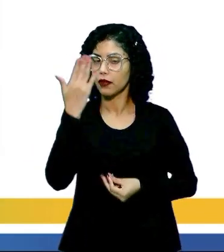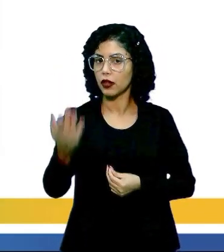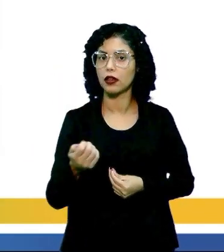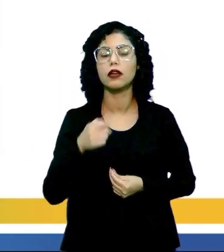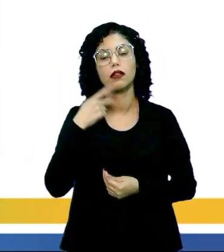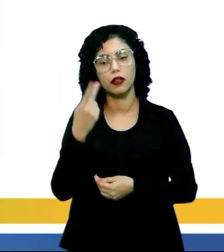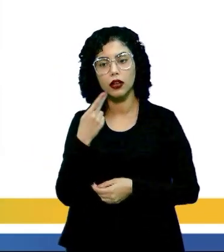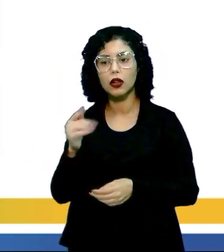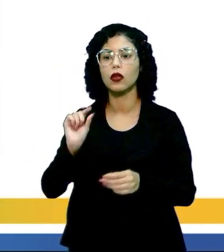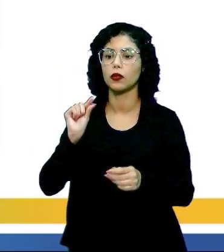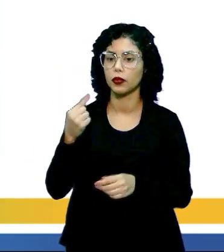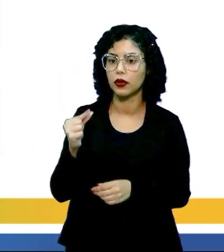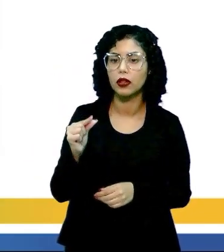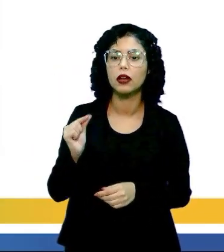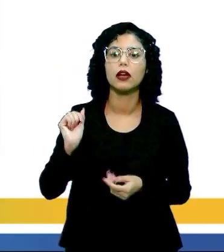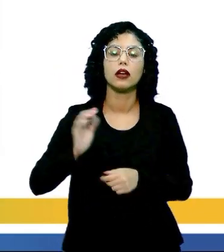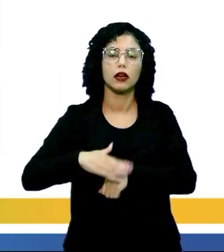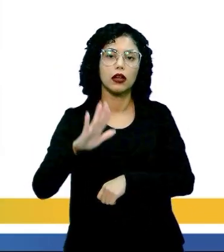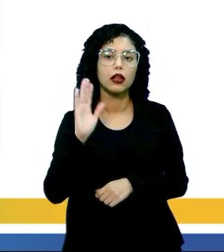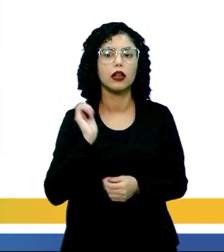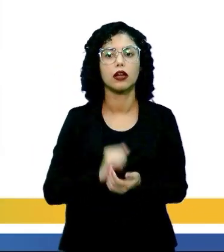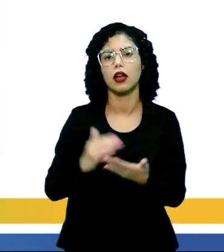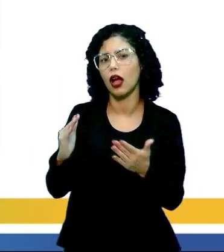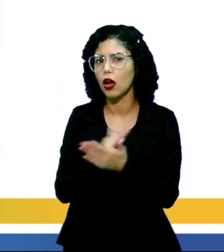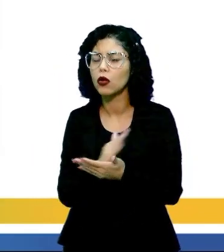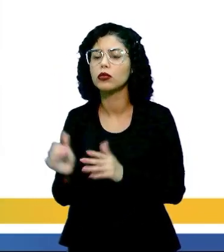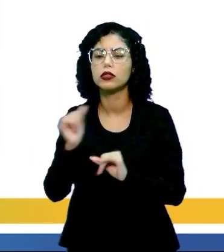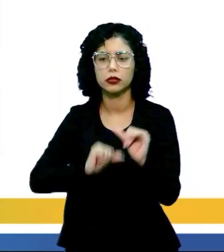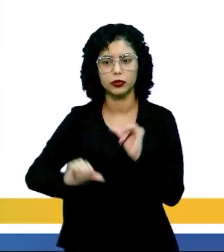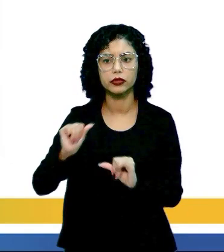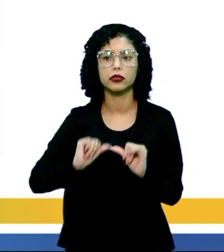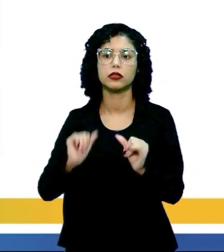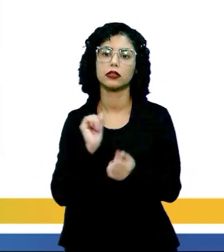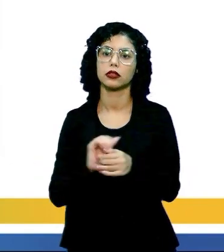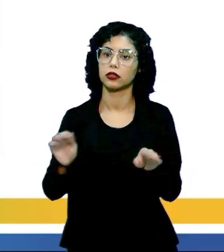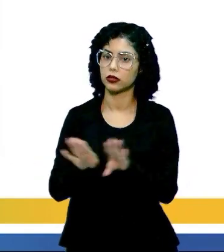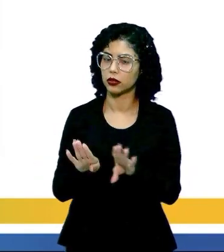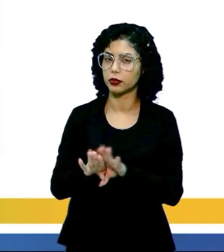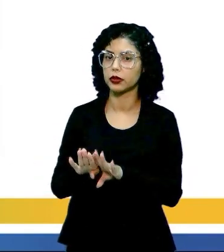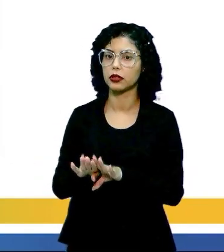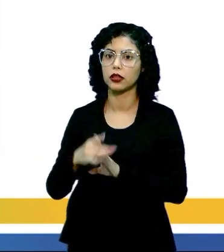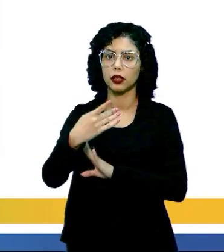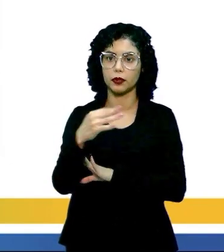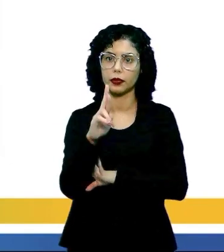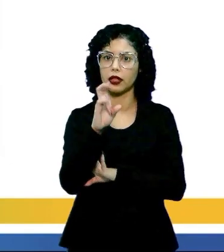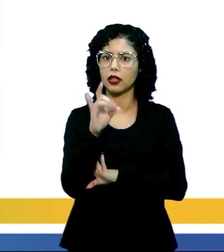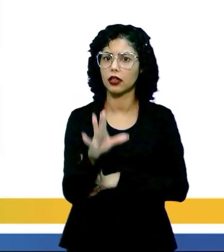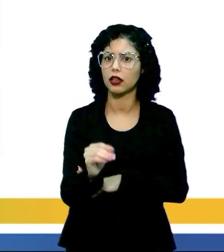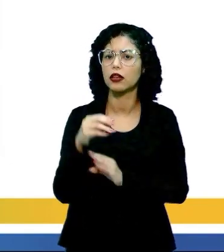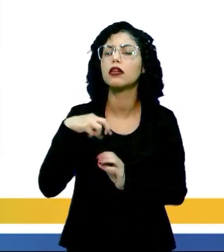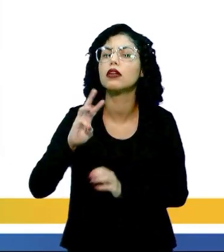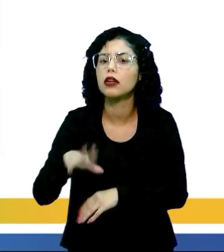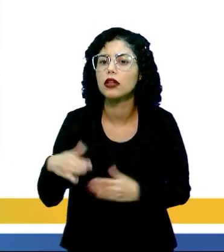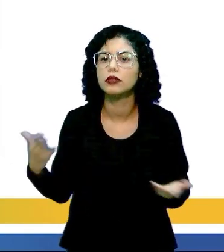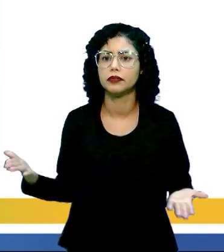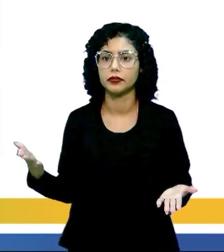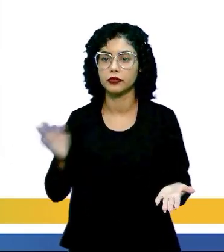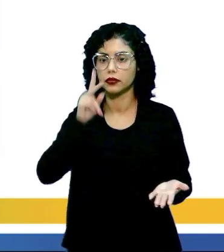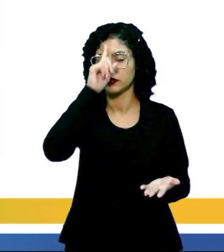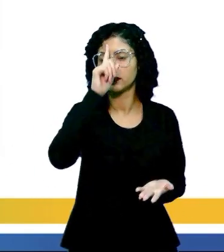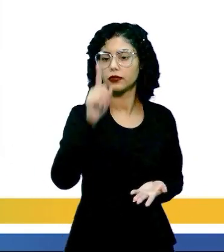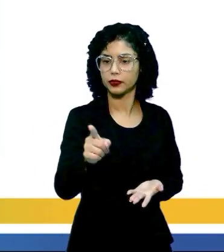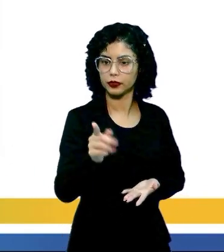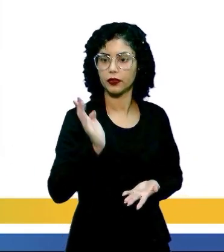vamos falar que essa estrutura social vai ver algumas mudanças. Aí nós temos os patrícios. Quem eram os patrícios? Os patrícios